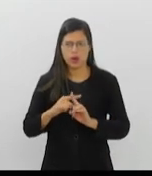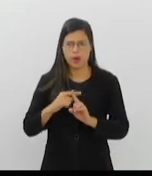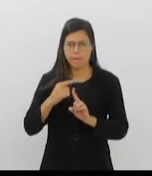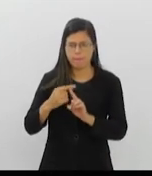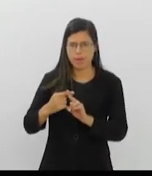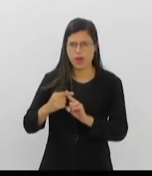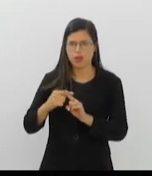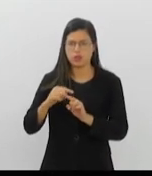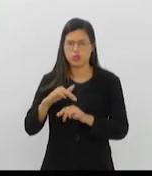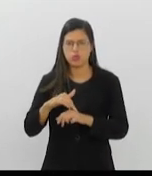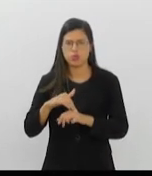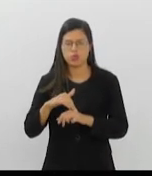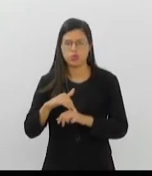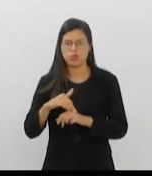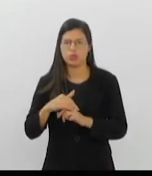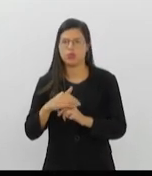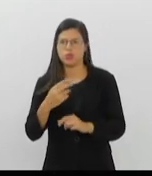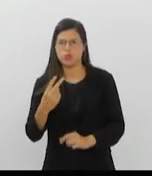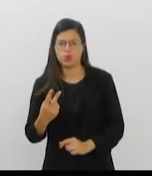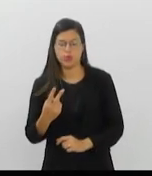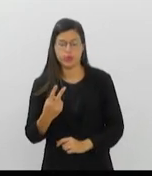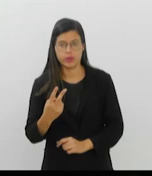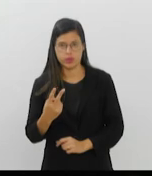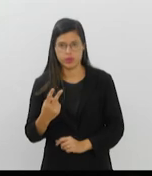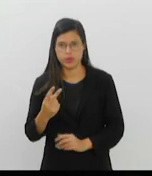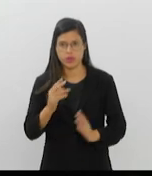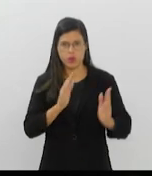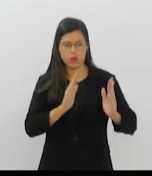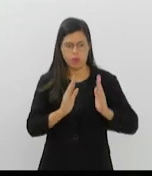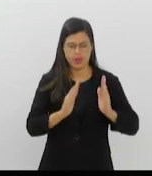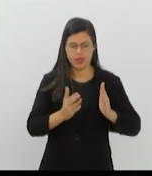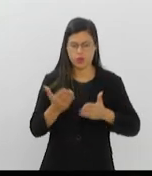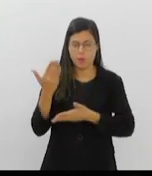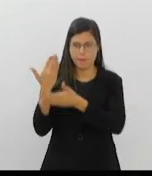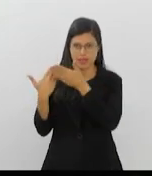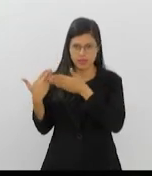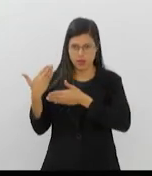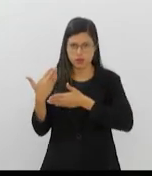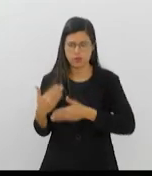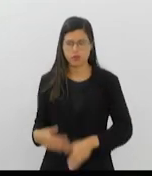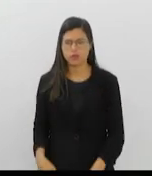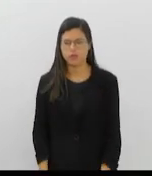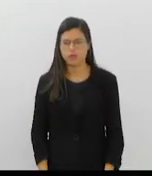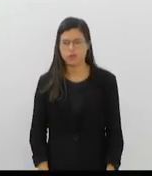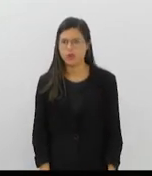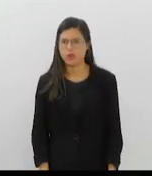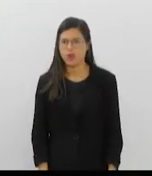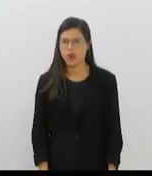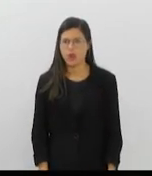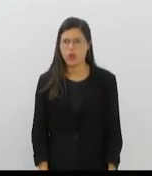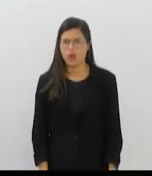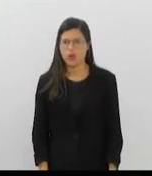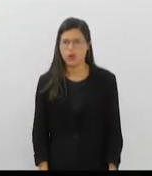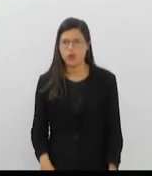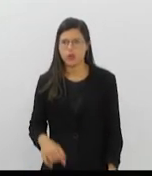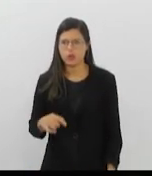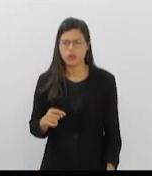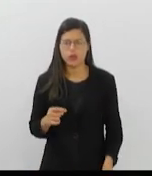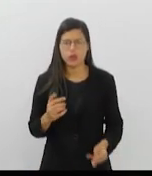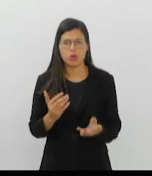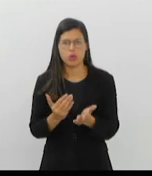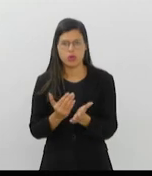dois do mandato anterior e quando ele assumiu o seu